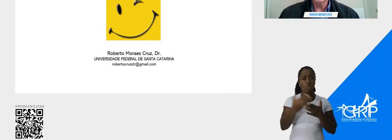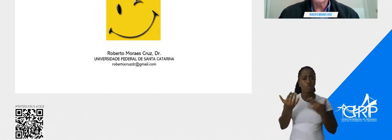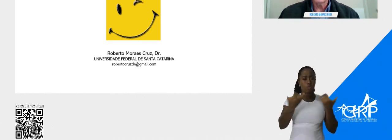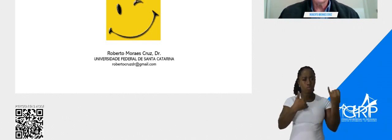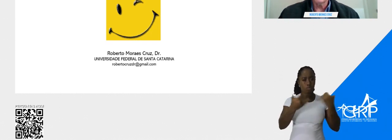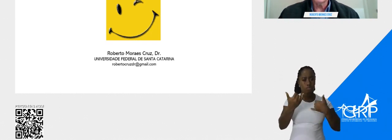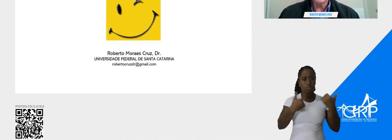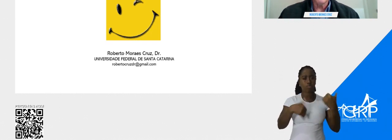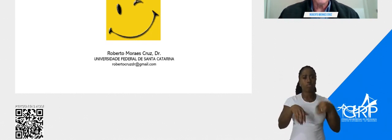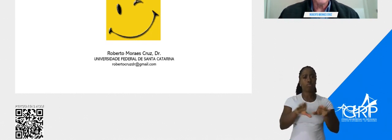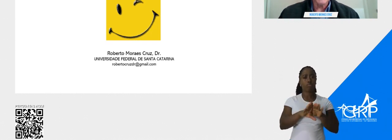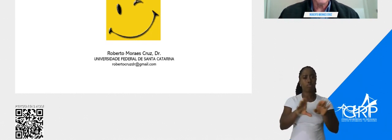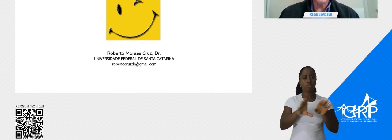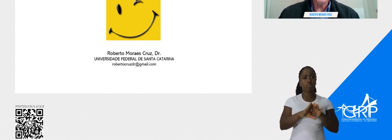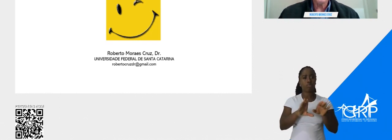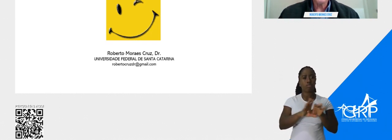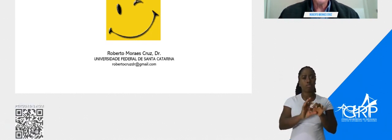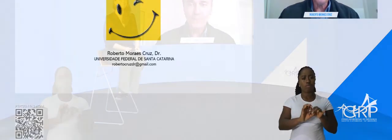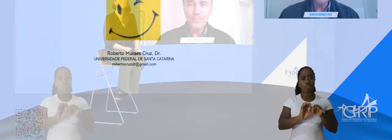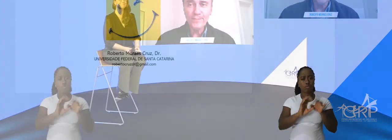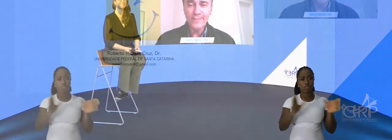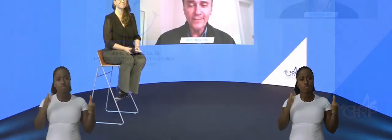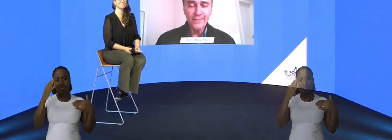muito obrigado. Fico contigo aí, Sabrina.